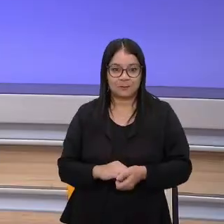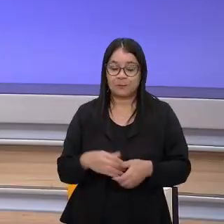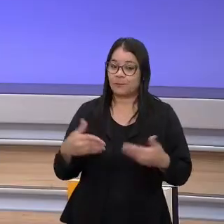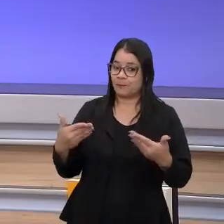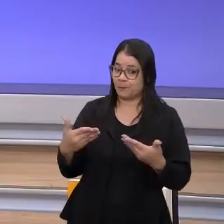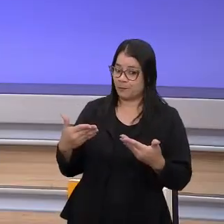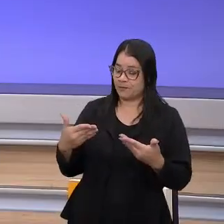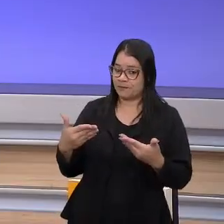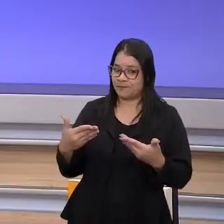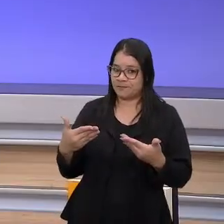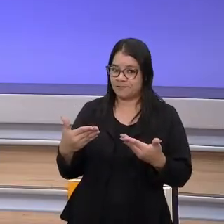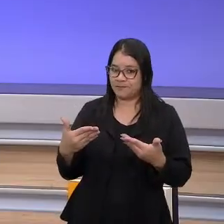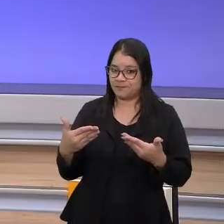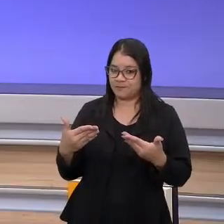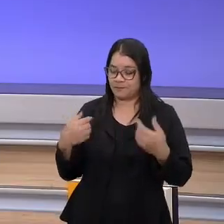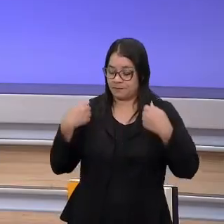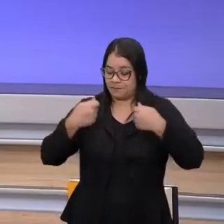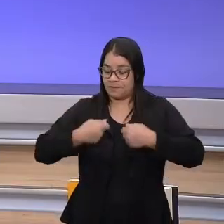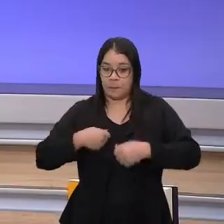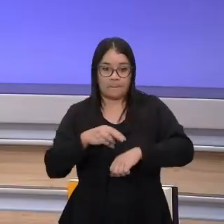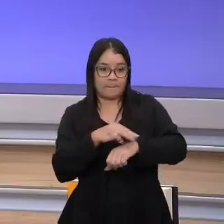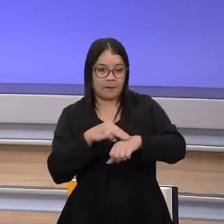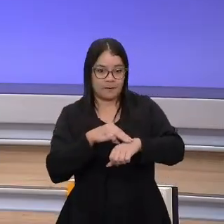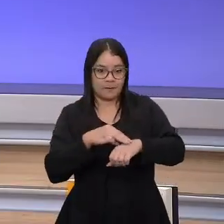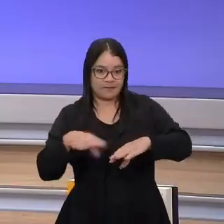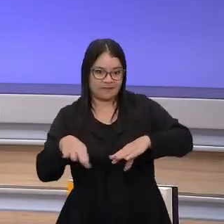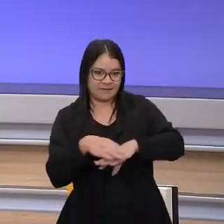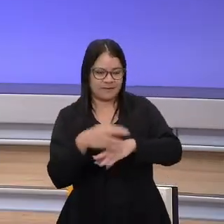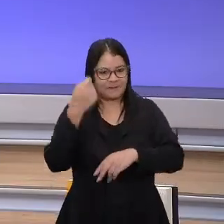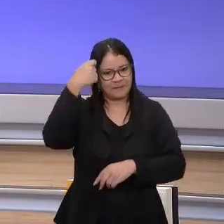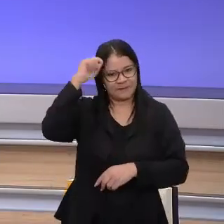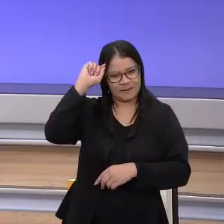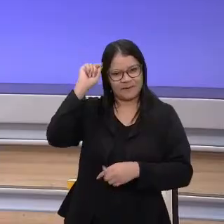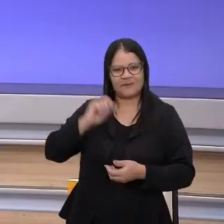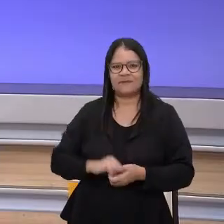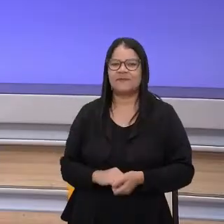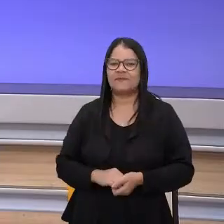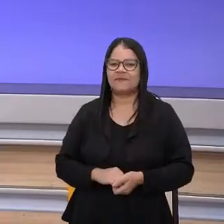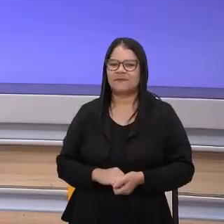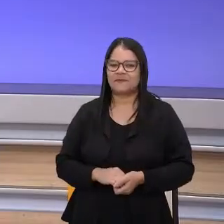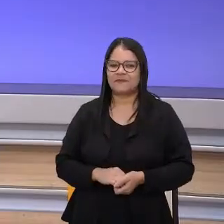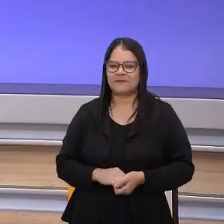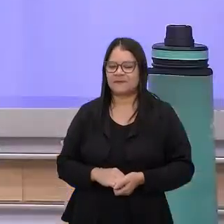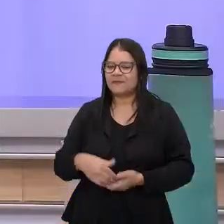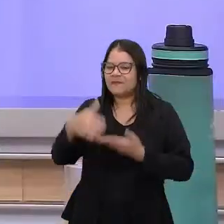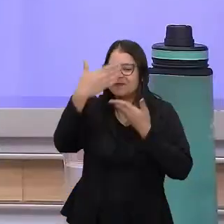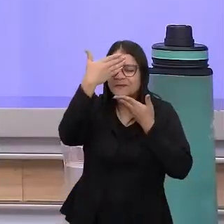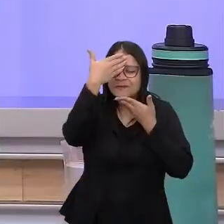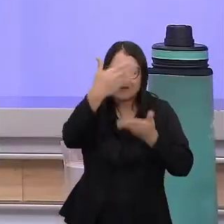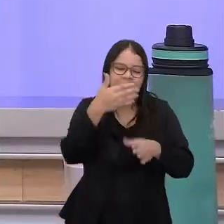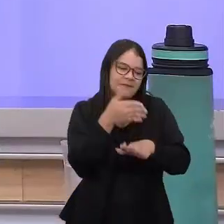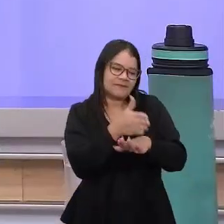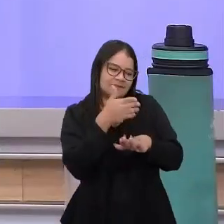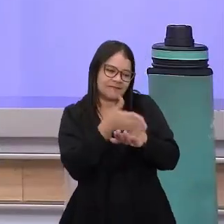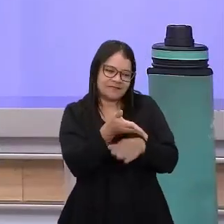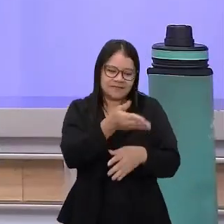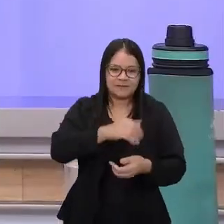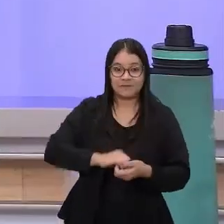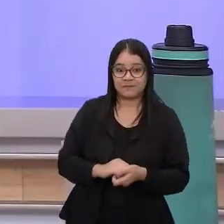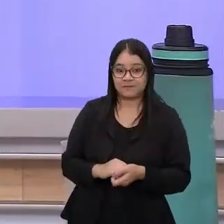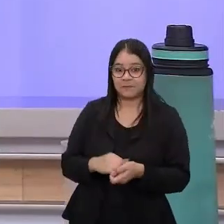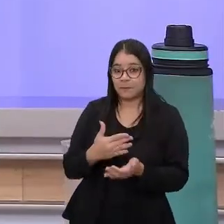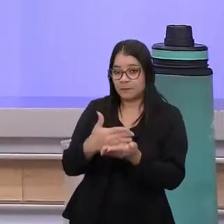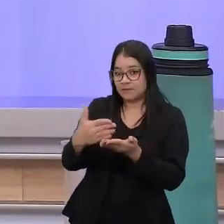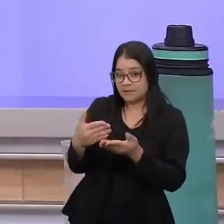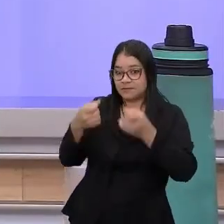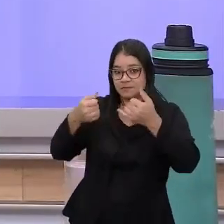hoje eu estou vestindo um terninho marrom e sapatos pretos. Muito obrigada pela sua participação. E nós vamos